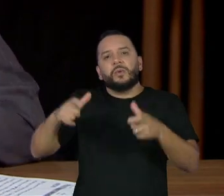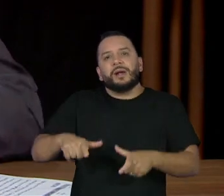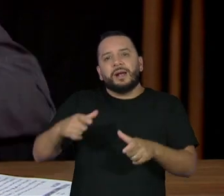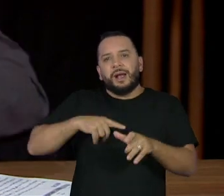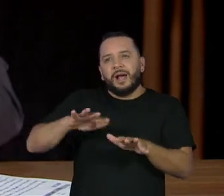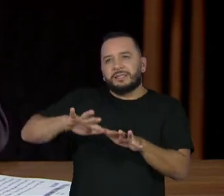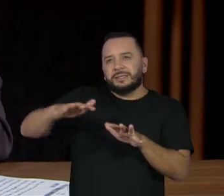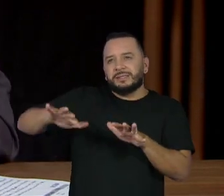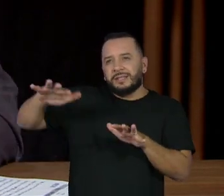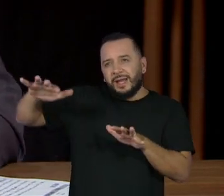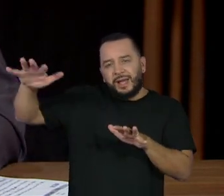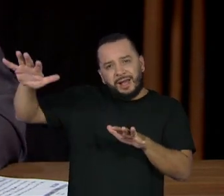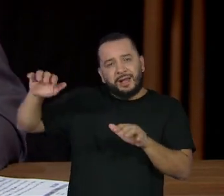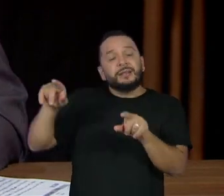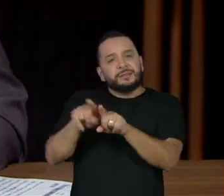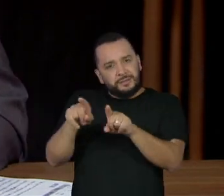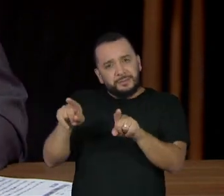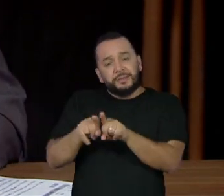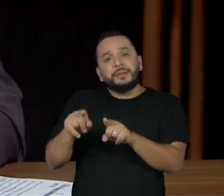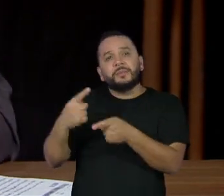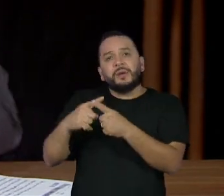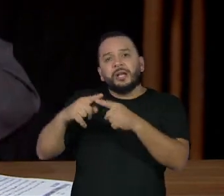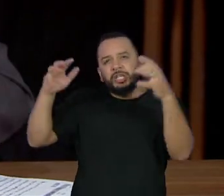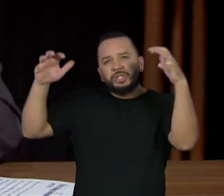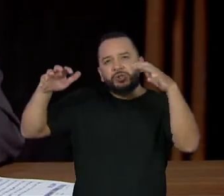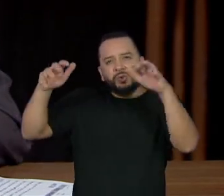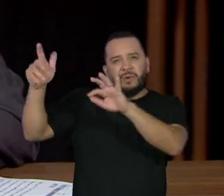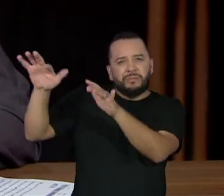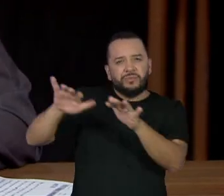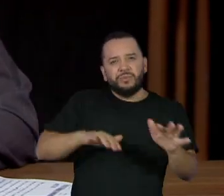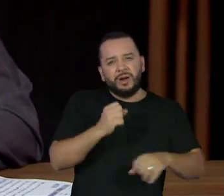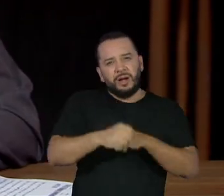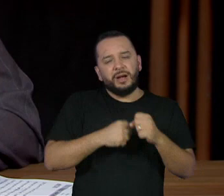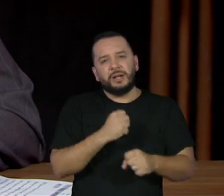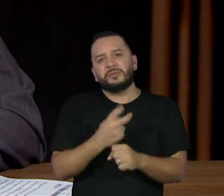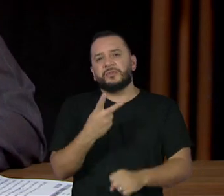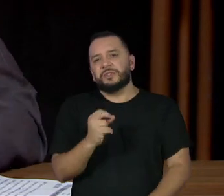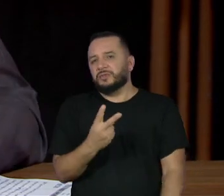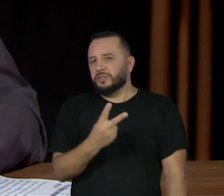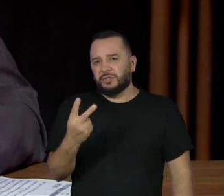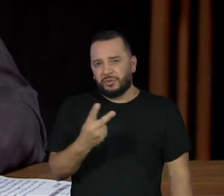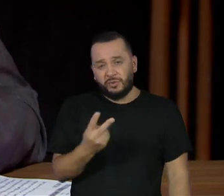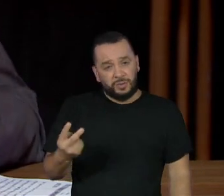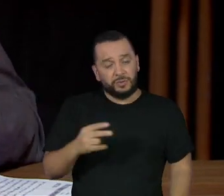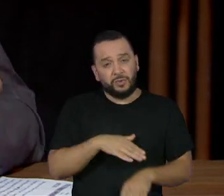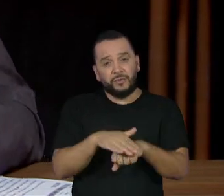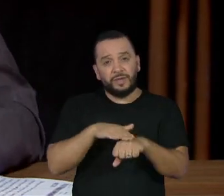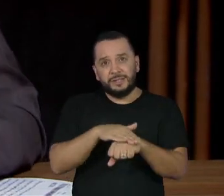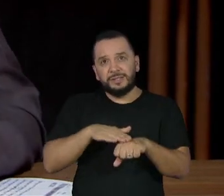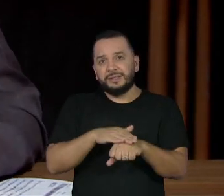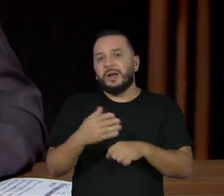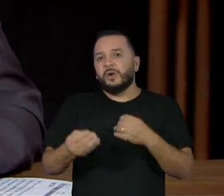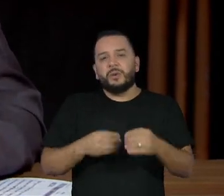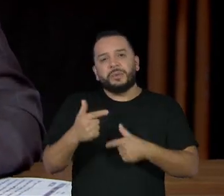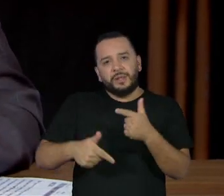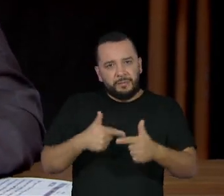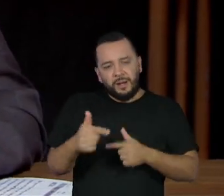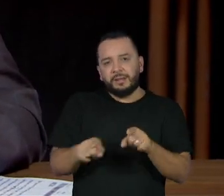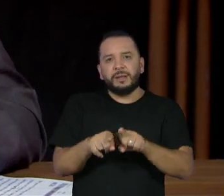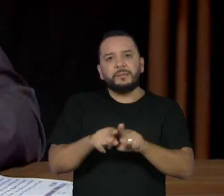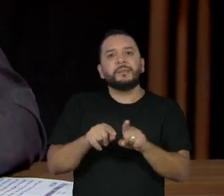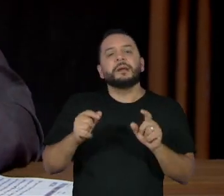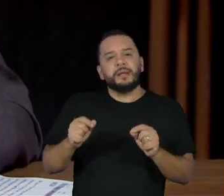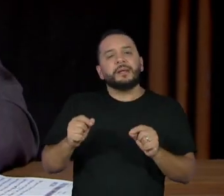das enchentes desse inesquecível ano de 2022. Vamos conversar sobre mão na massa e política